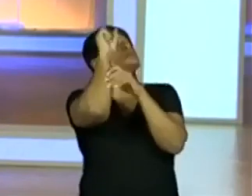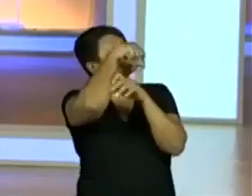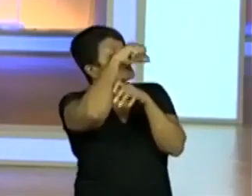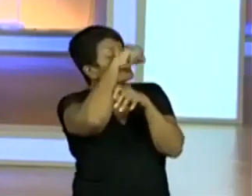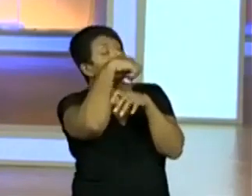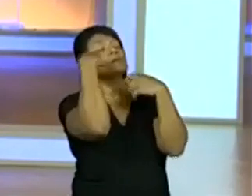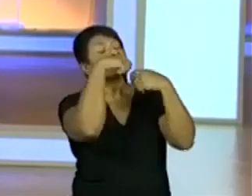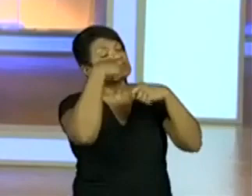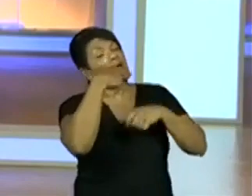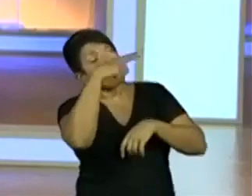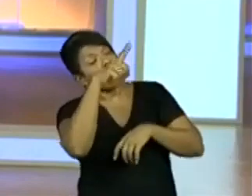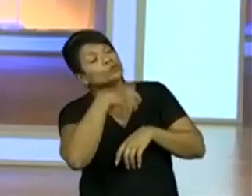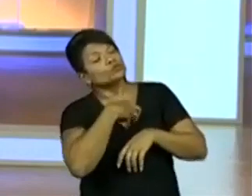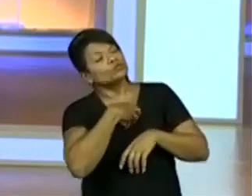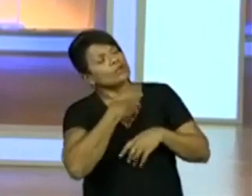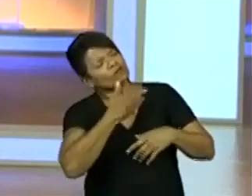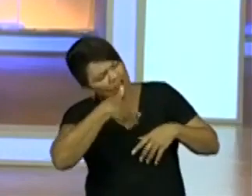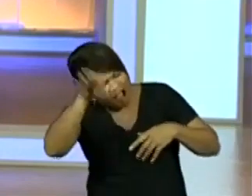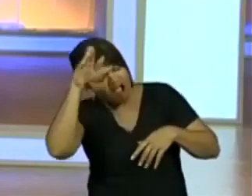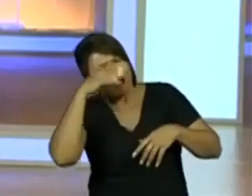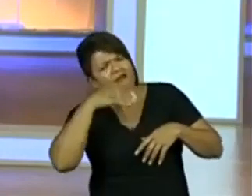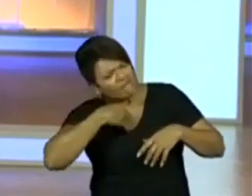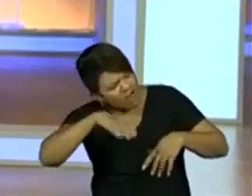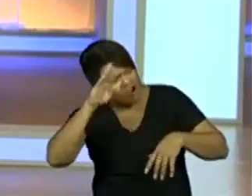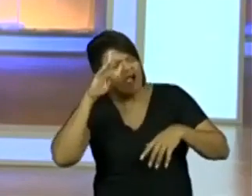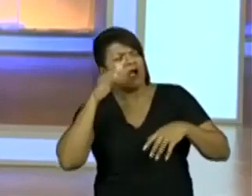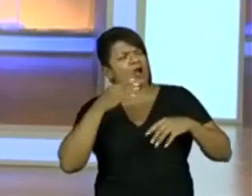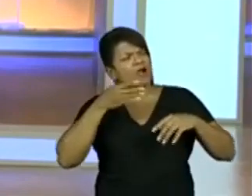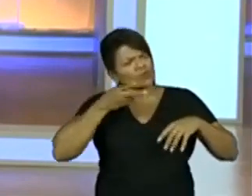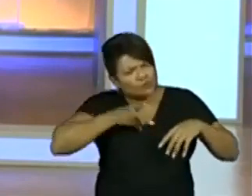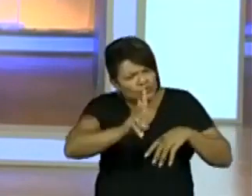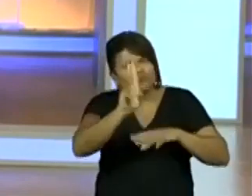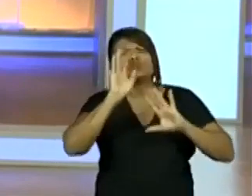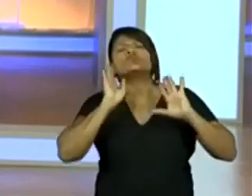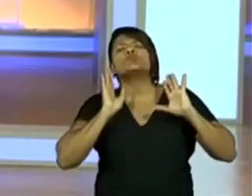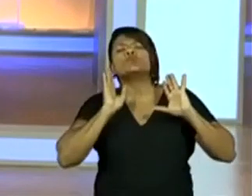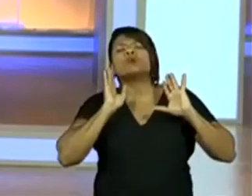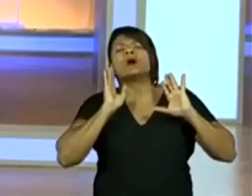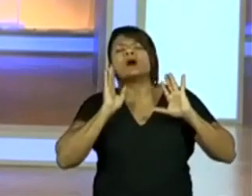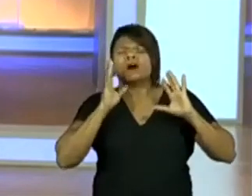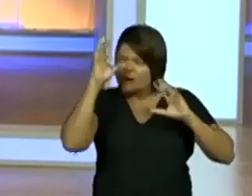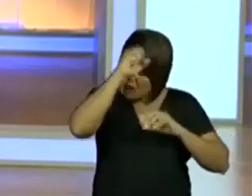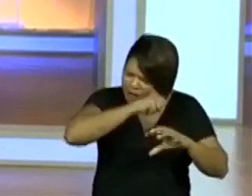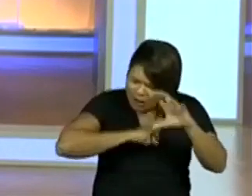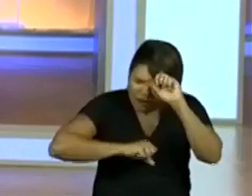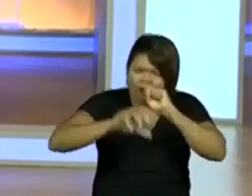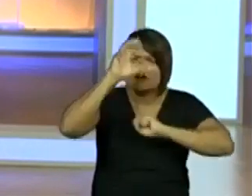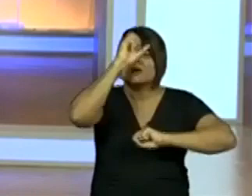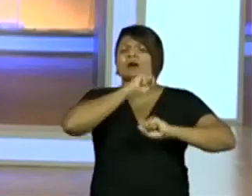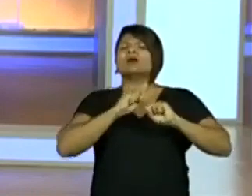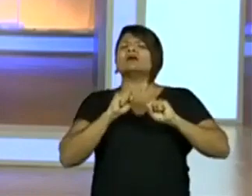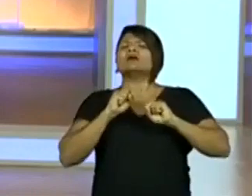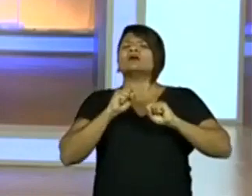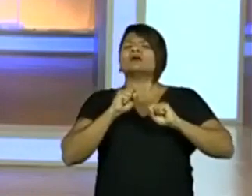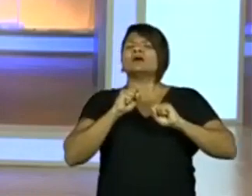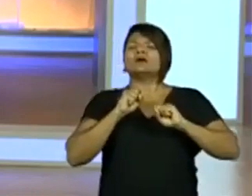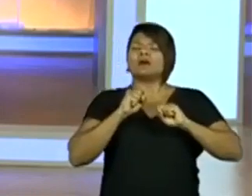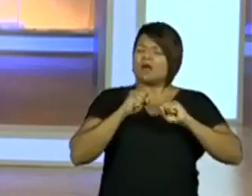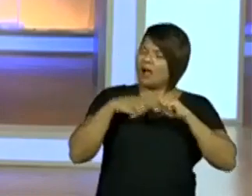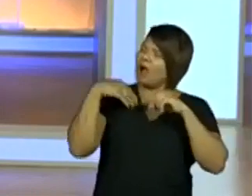viver aqui. Vá, siga o seu caminho, continue aprendendo. Ele